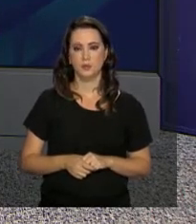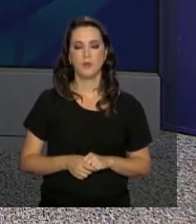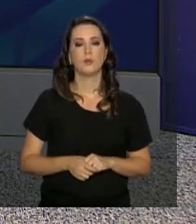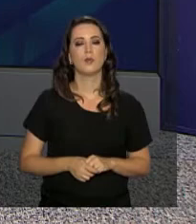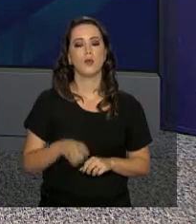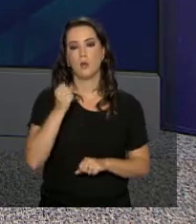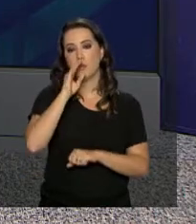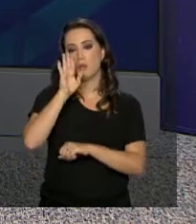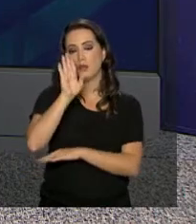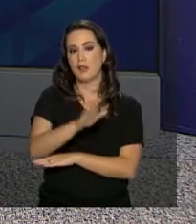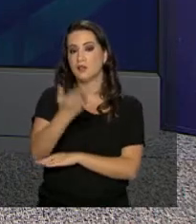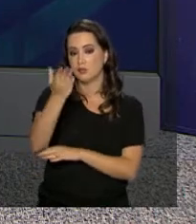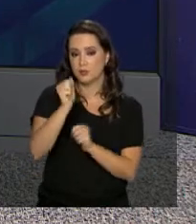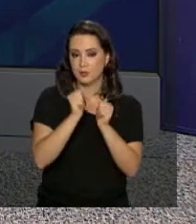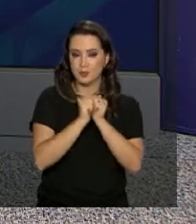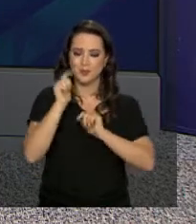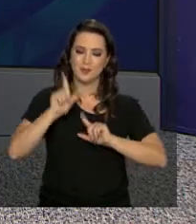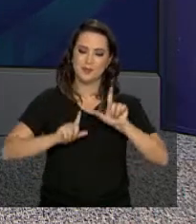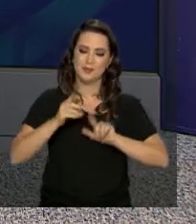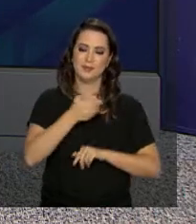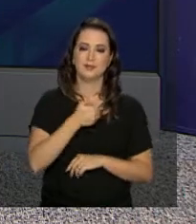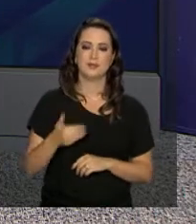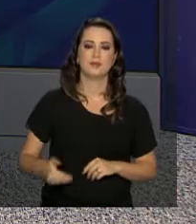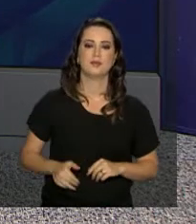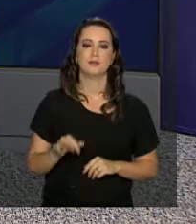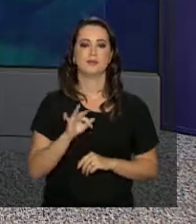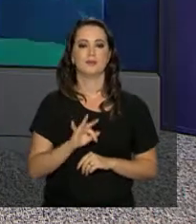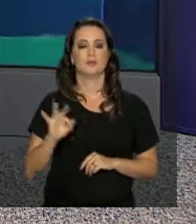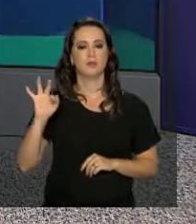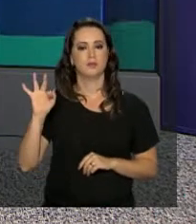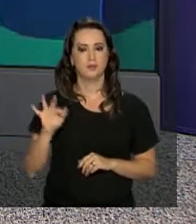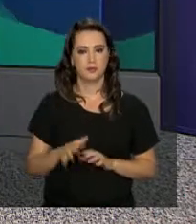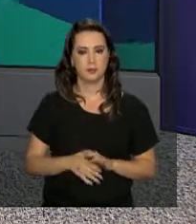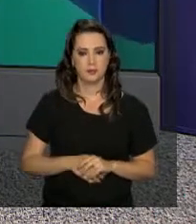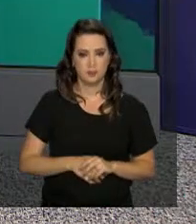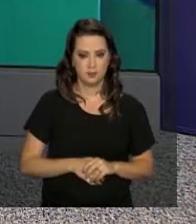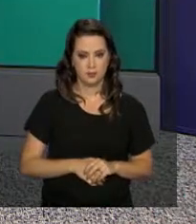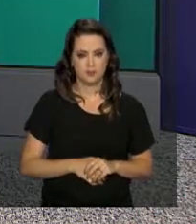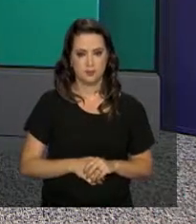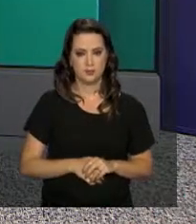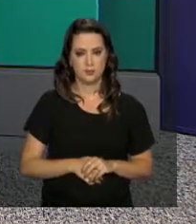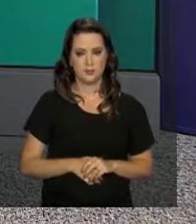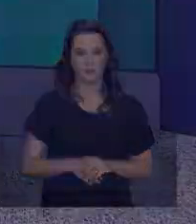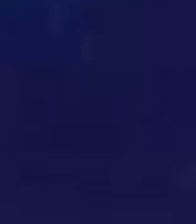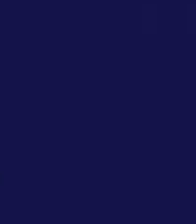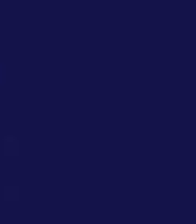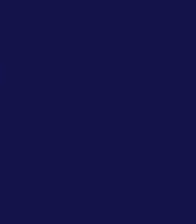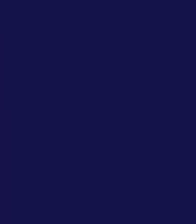61998678787. Uma boa tarde para você e continue com a gente aqui na NBR, a TV do governo federal.